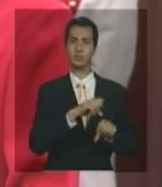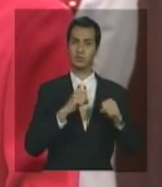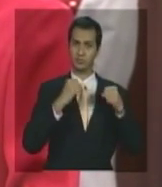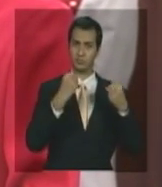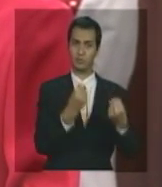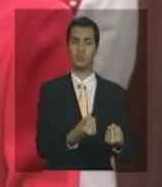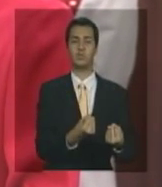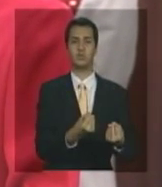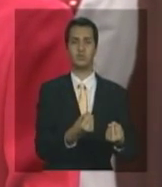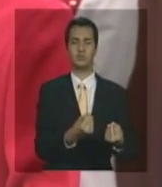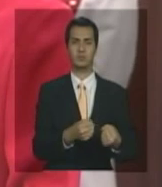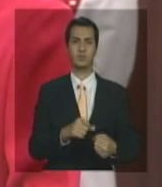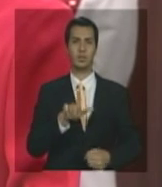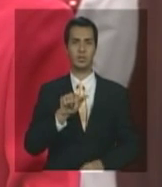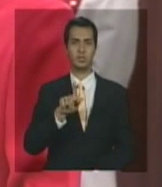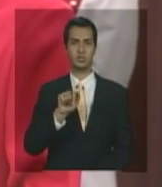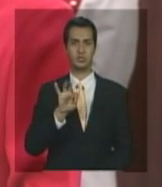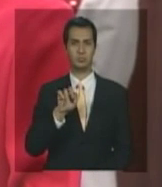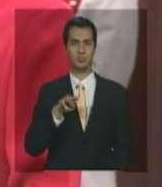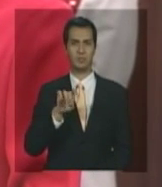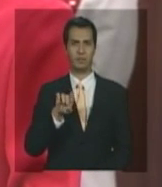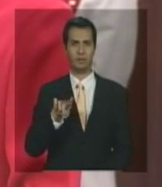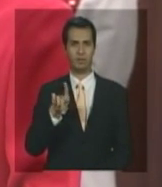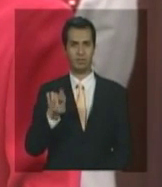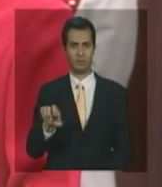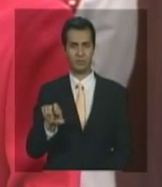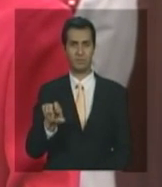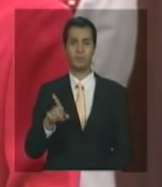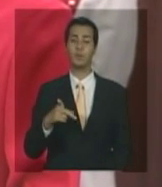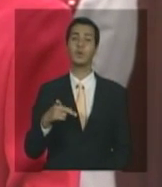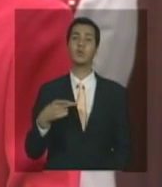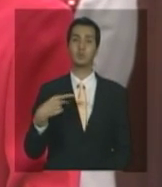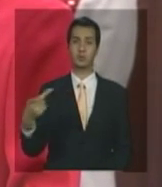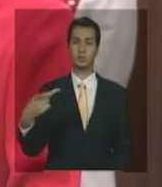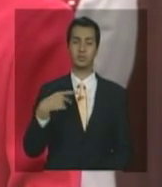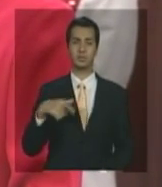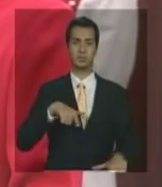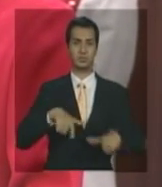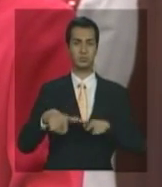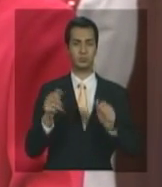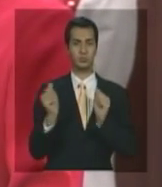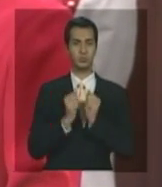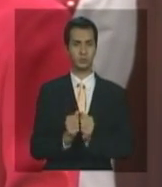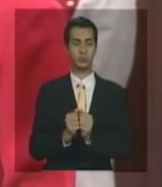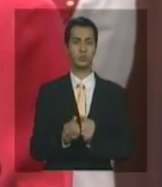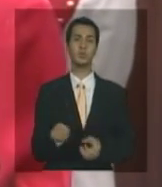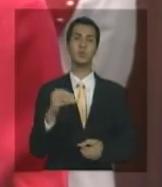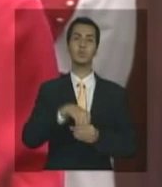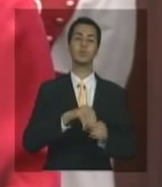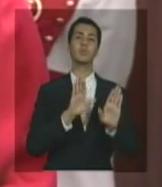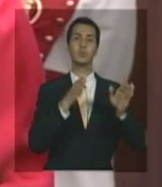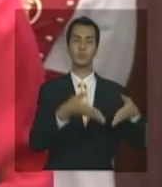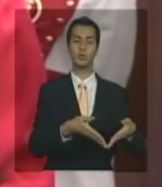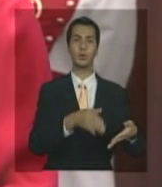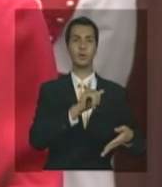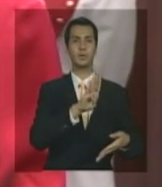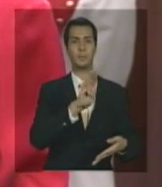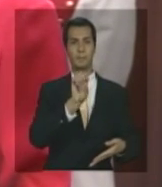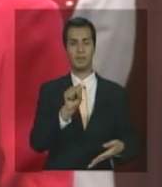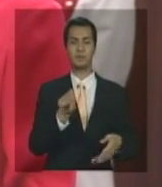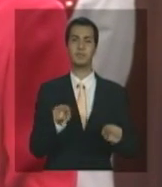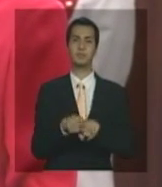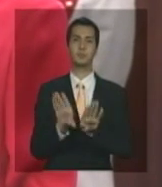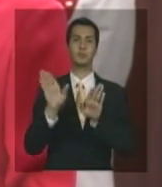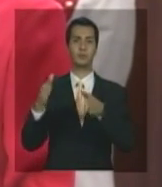sua eficácia e legitimidade. Temos trabalhado juntos em fóruns internacionais, como o IBAS e o